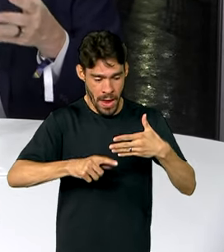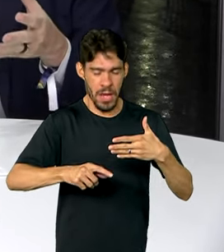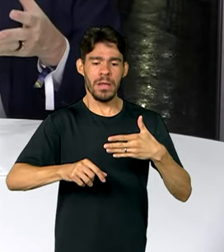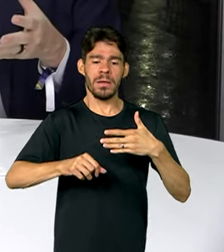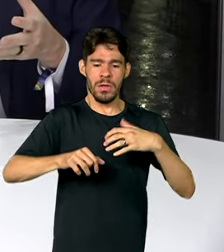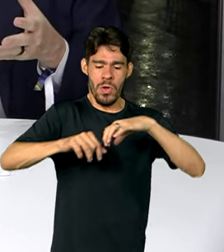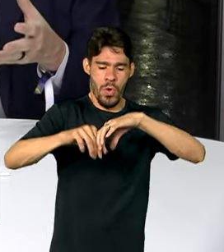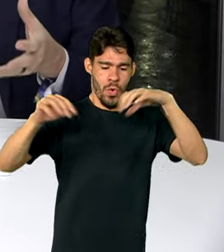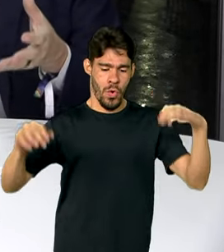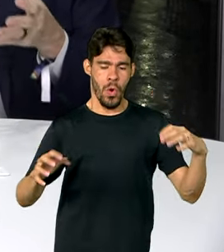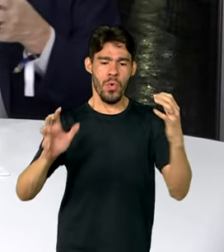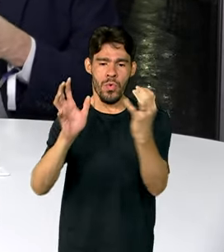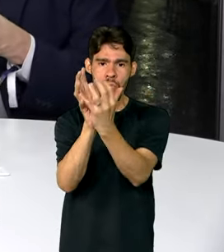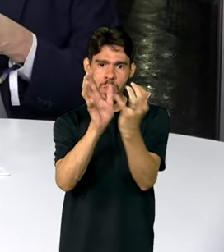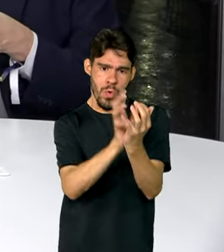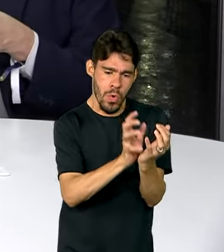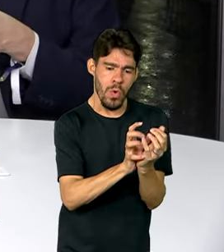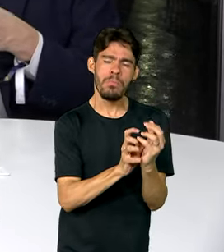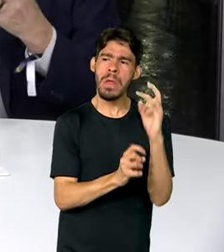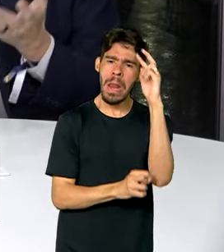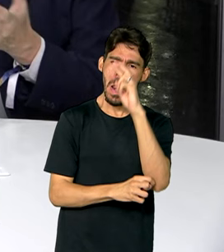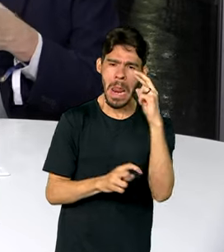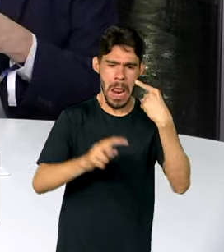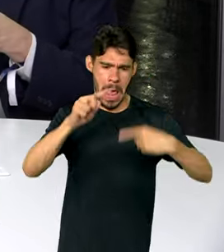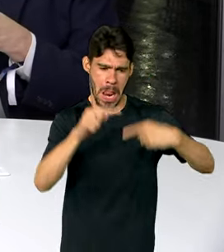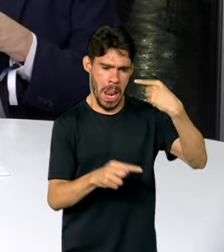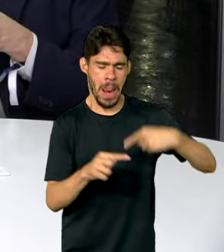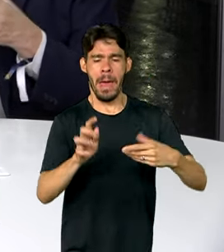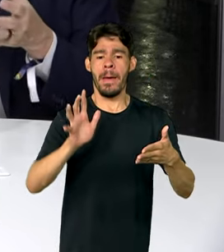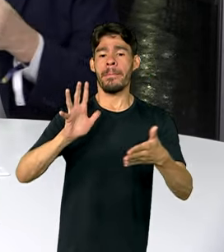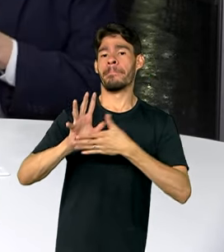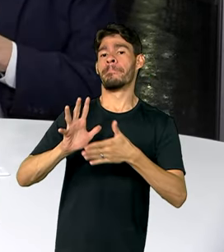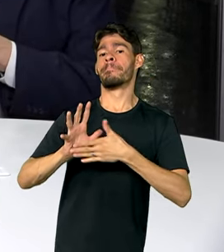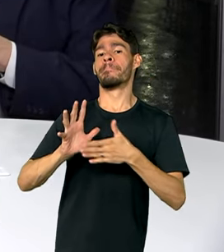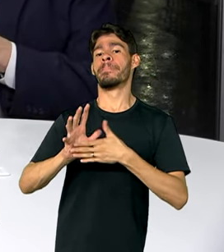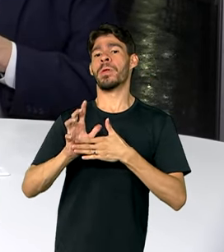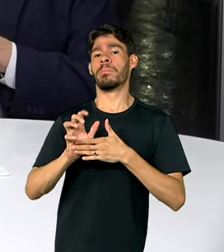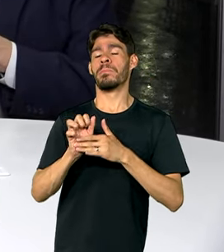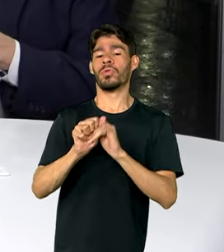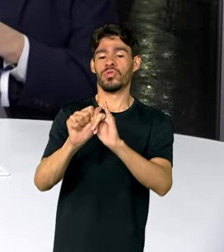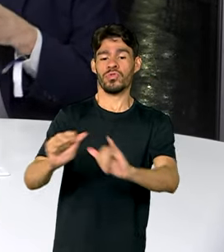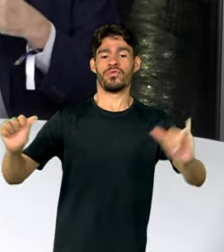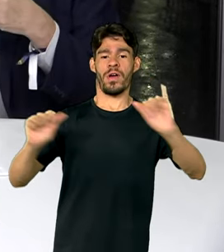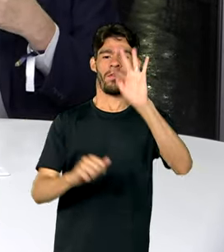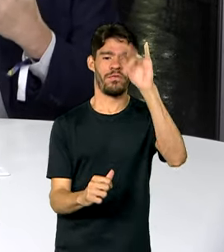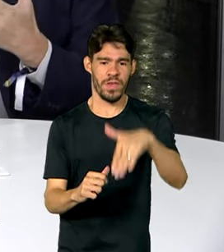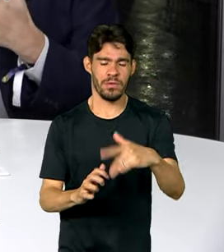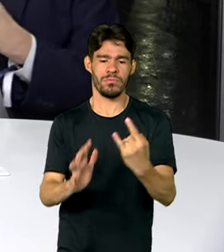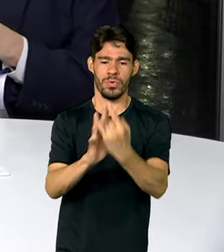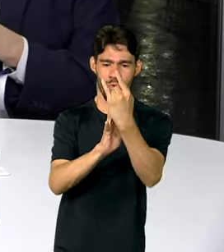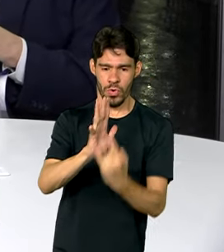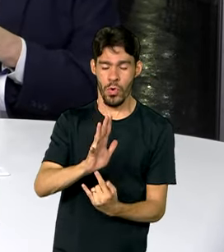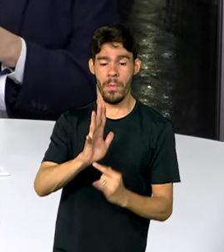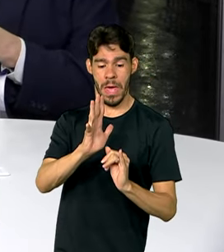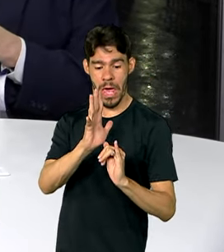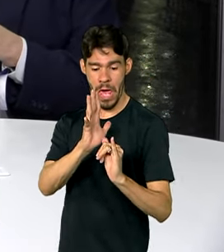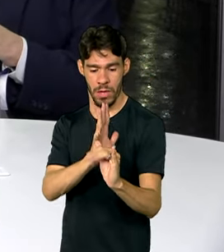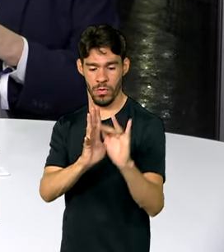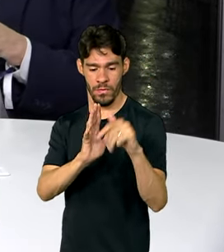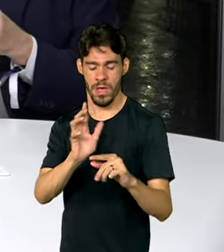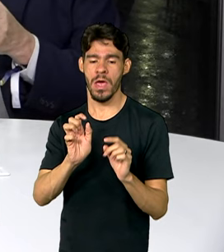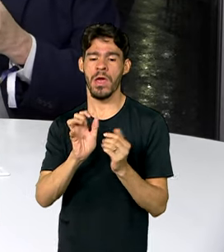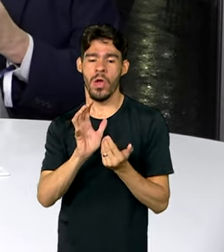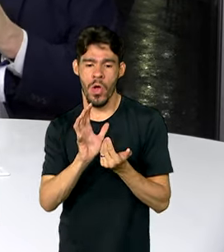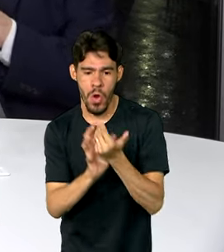se dividir em grupos e apreciar as últimas propostas para a declaração final. Então, essa declaração final começou a